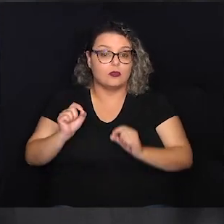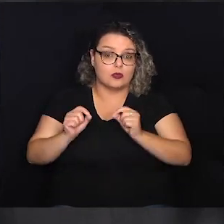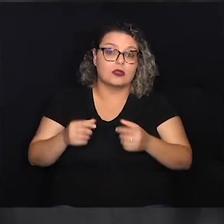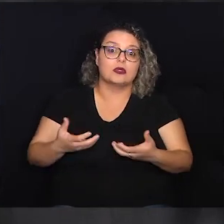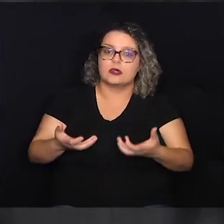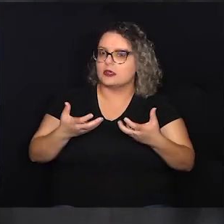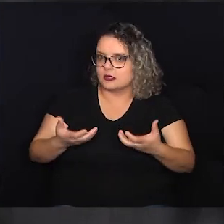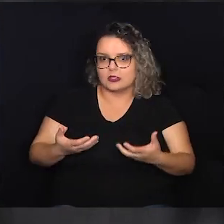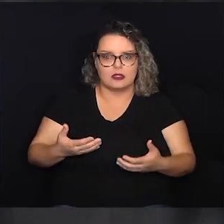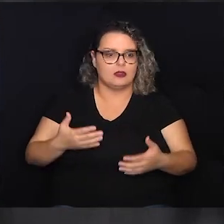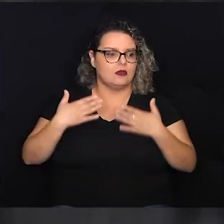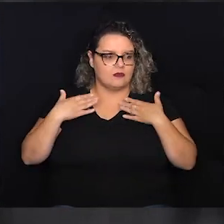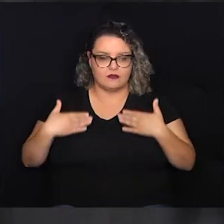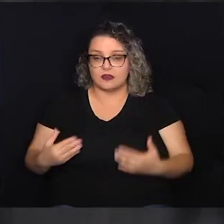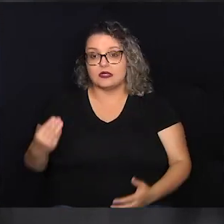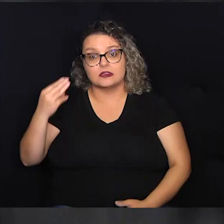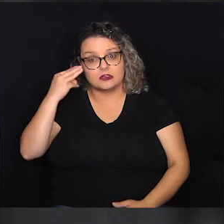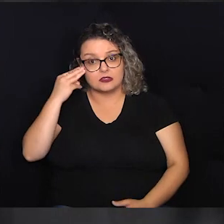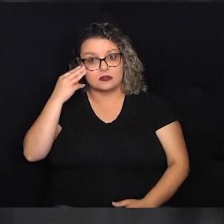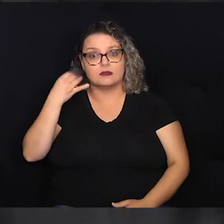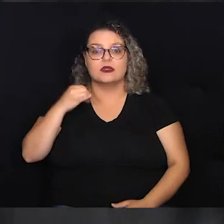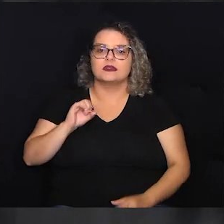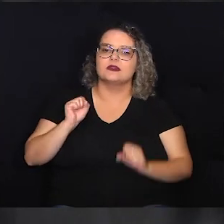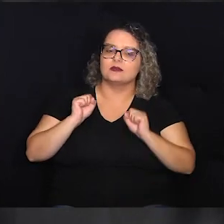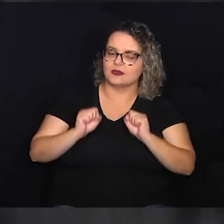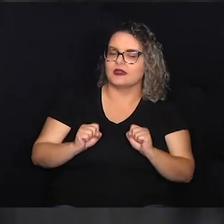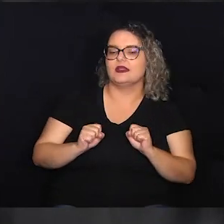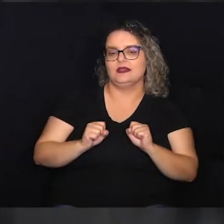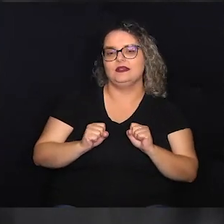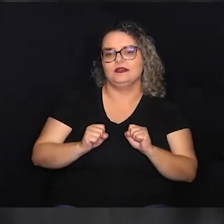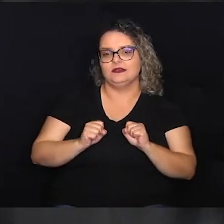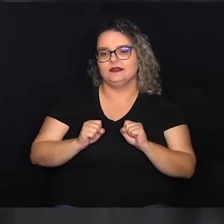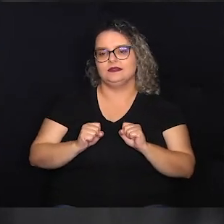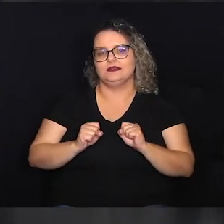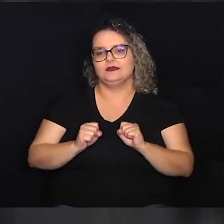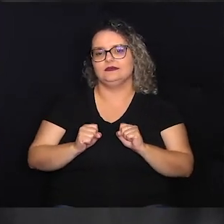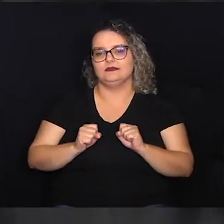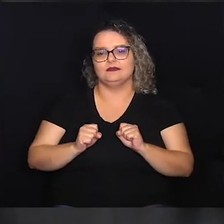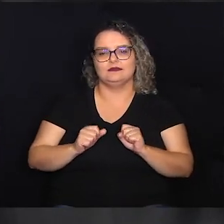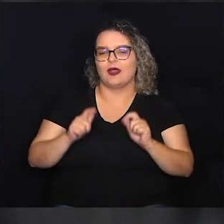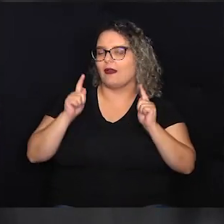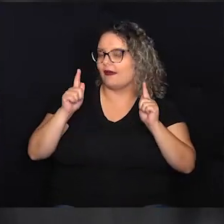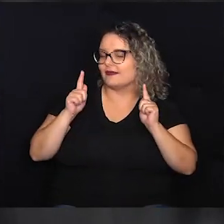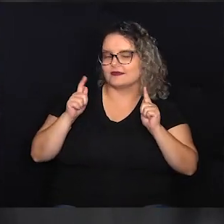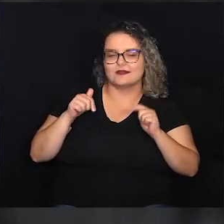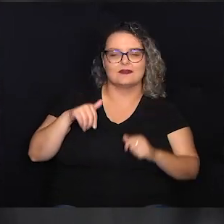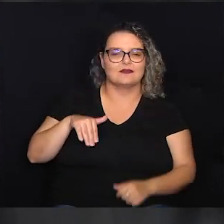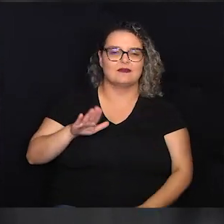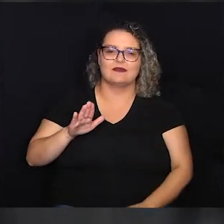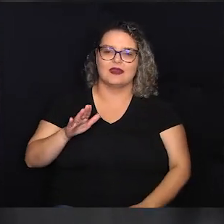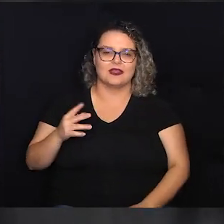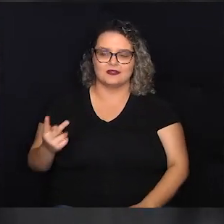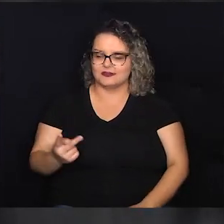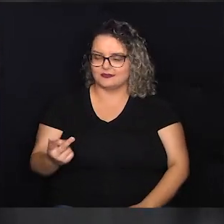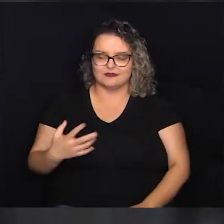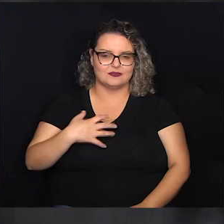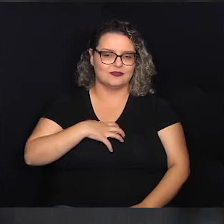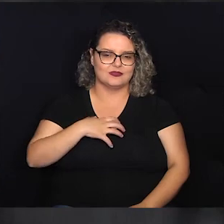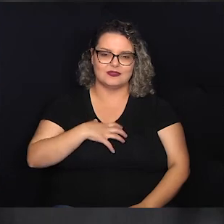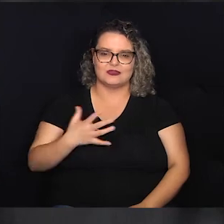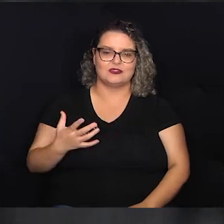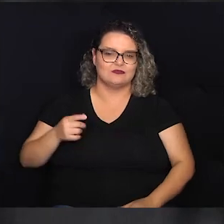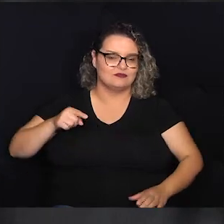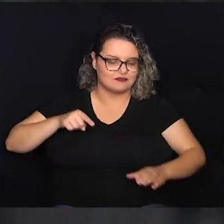física, mental, mas se eu pudesse, eu estaria curtindo eles de uma maneira assim